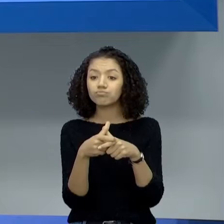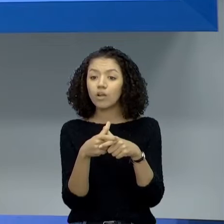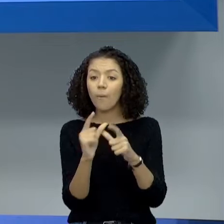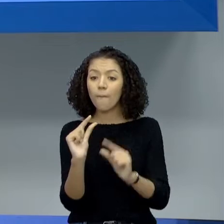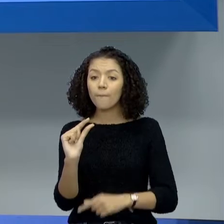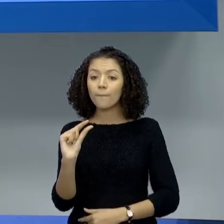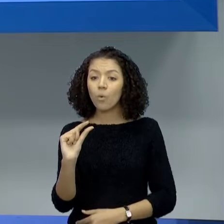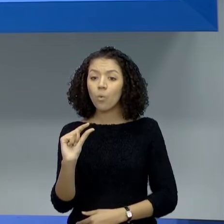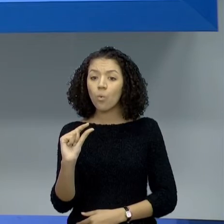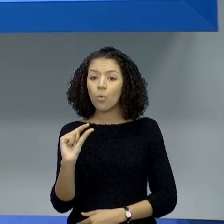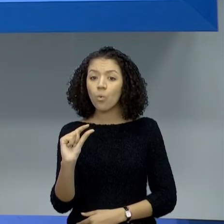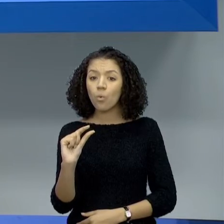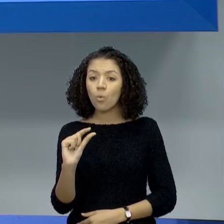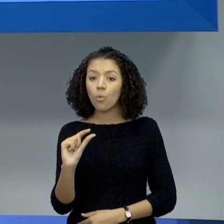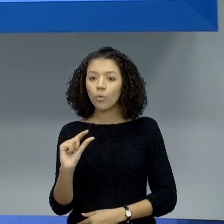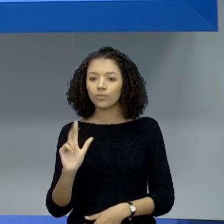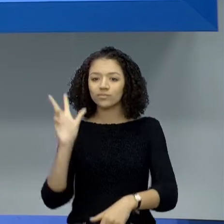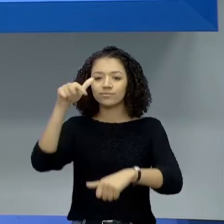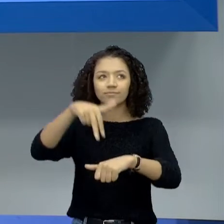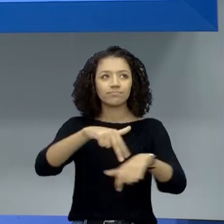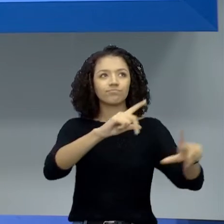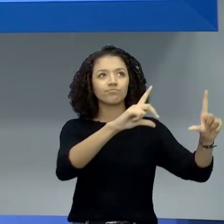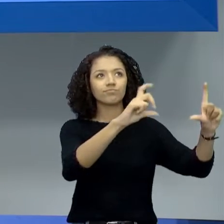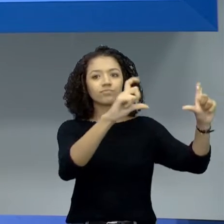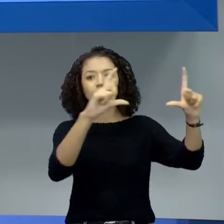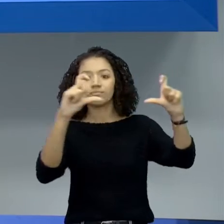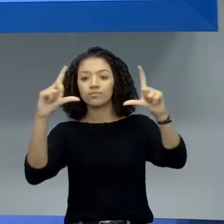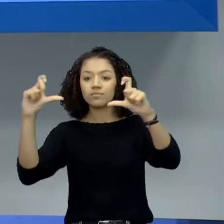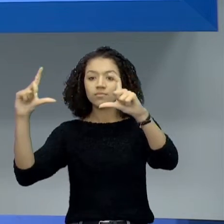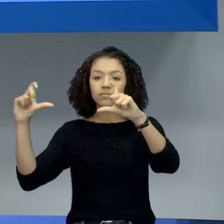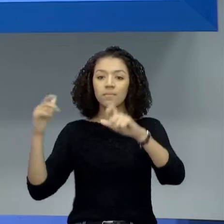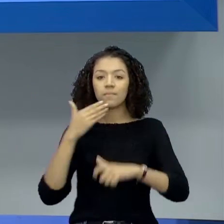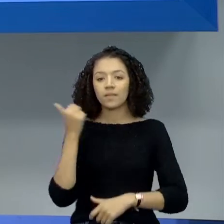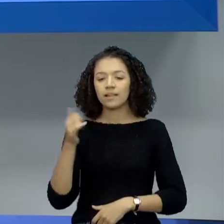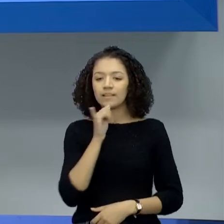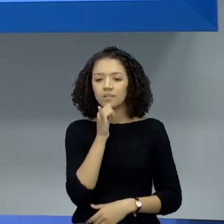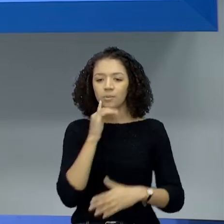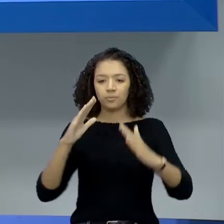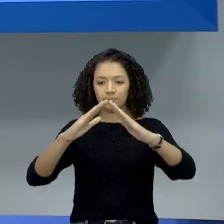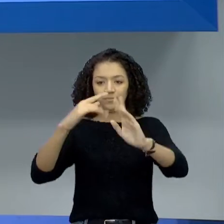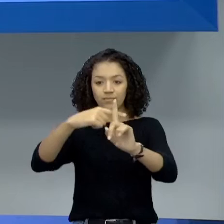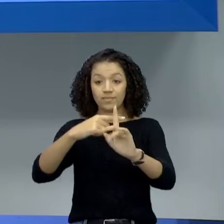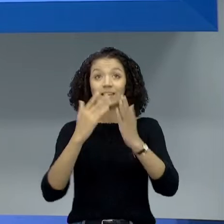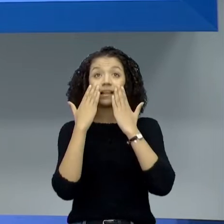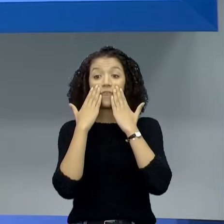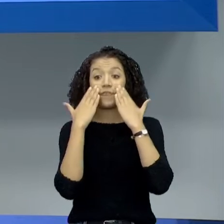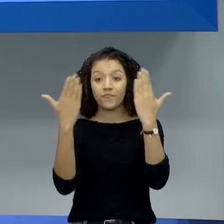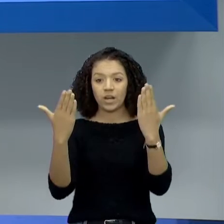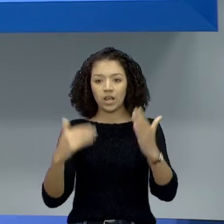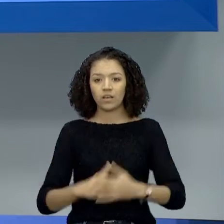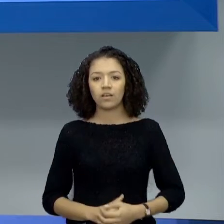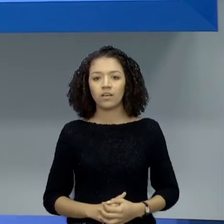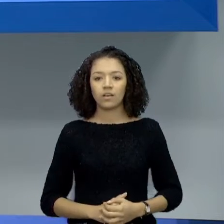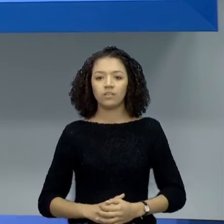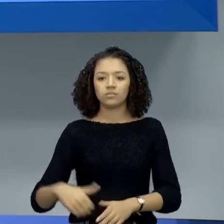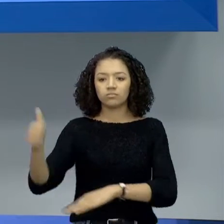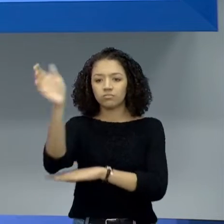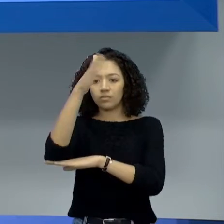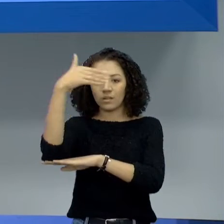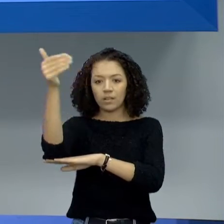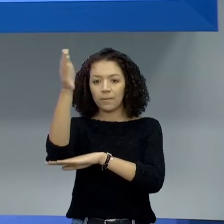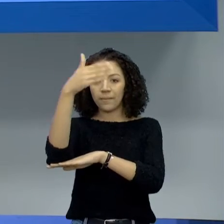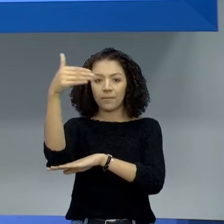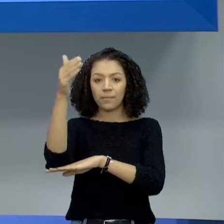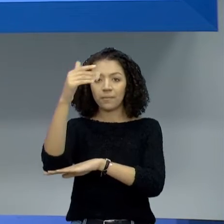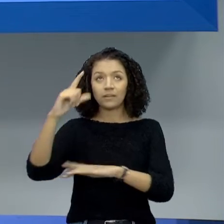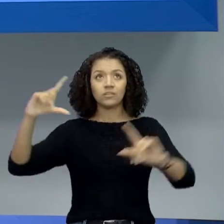vai a campo e tira foto. Então, por exemplo, na fachada da igreja tinha o símbolo da bandeira imperial. E